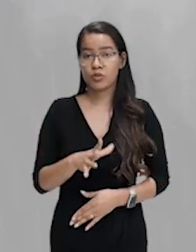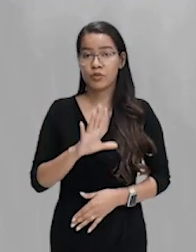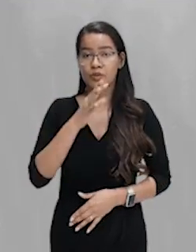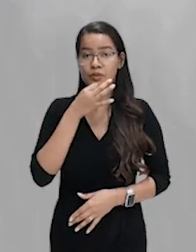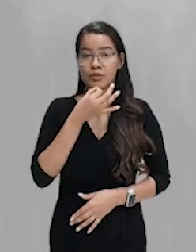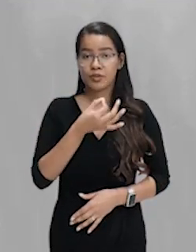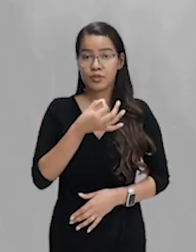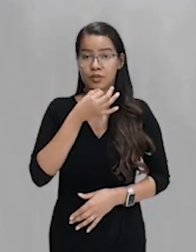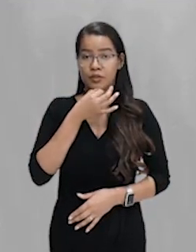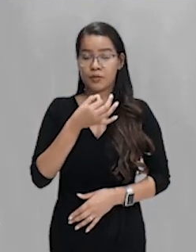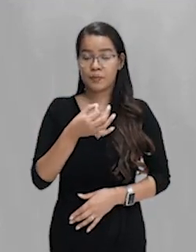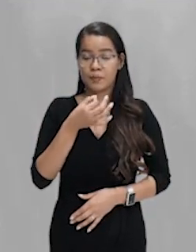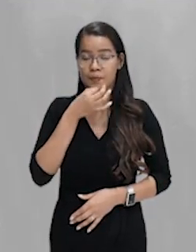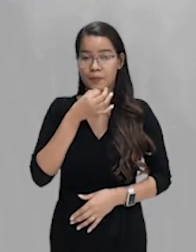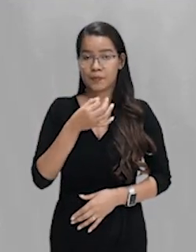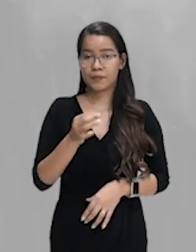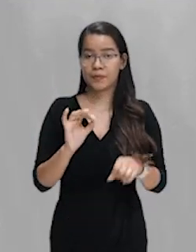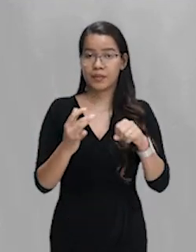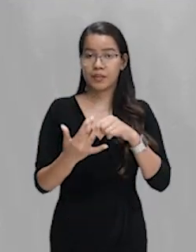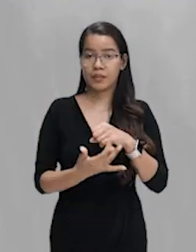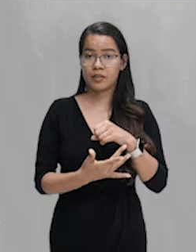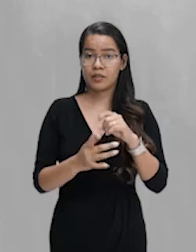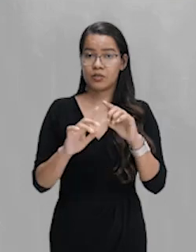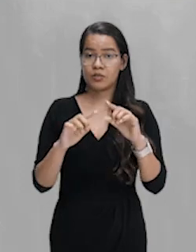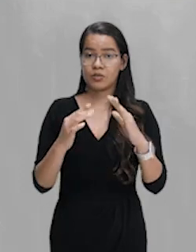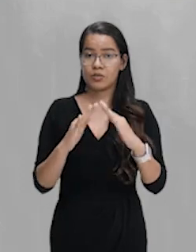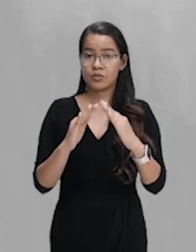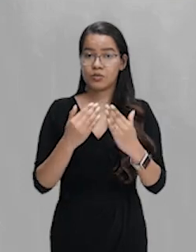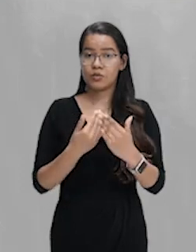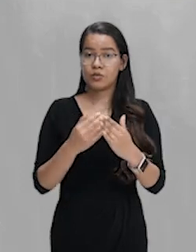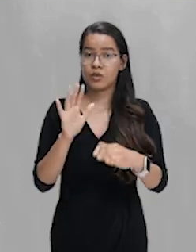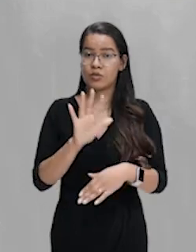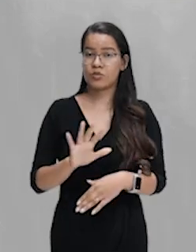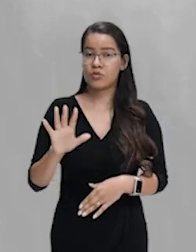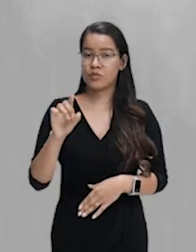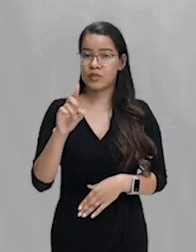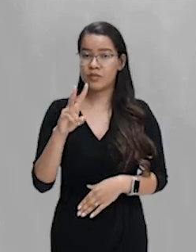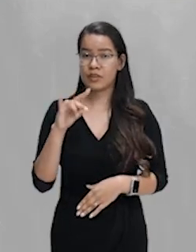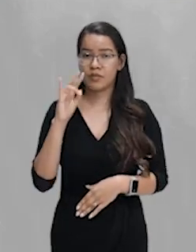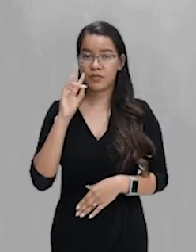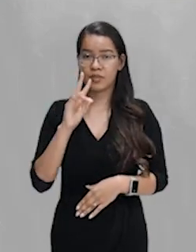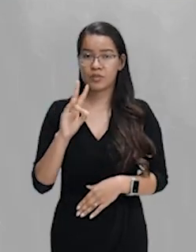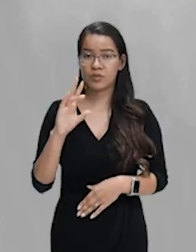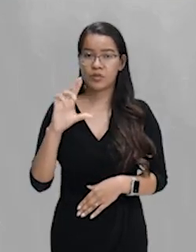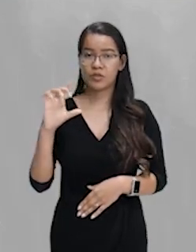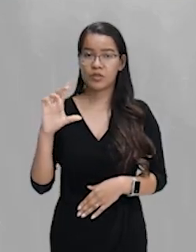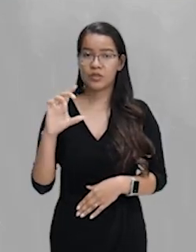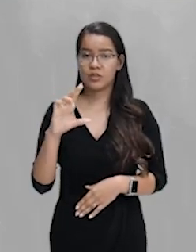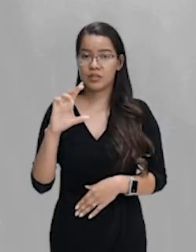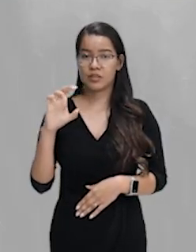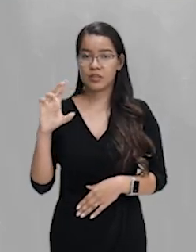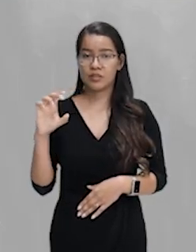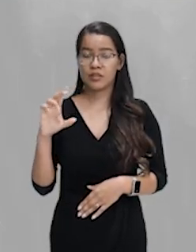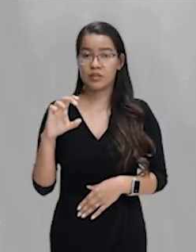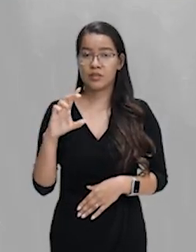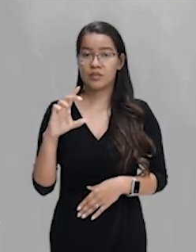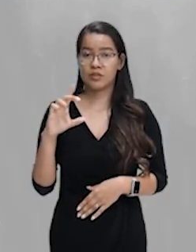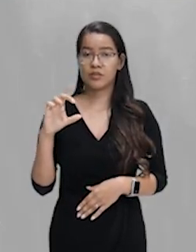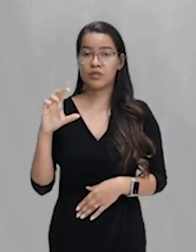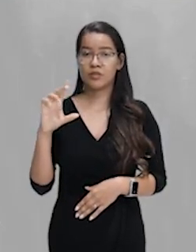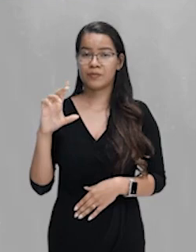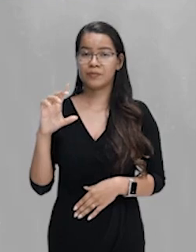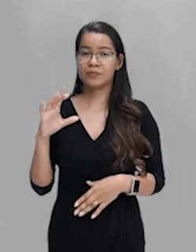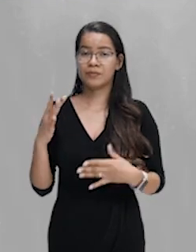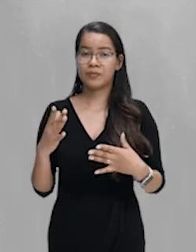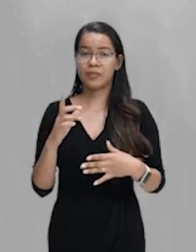externas ao estúdio, que vocês vão pegando aí, nos sigam lá no Instagram, vocês vão ver bastante lá no Instagram da Plataforma Gonçalves